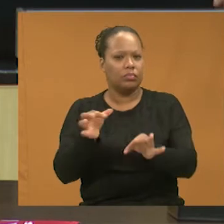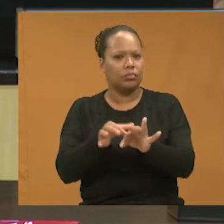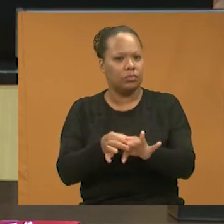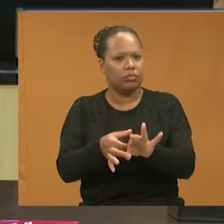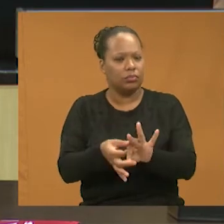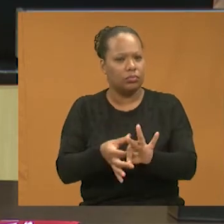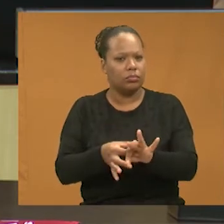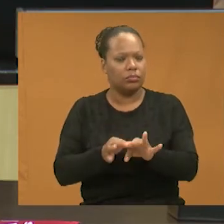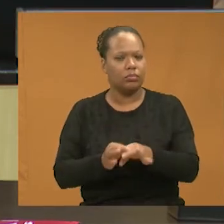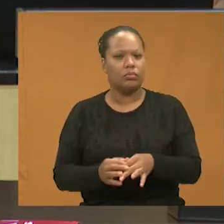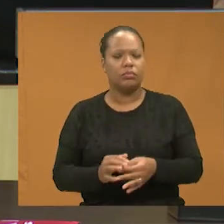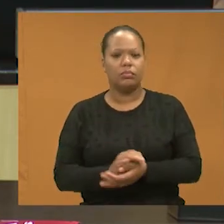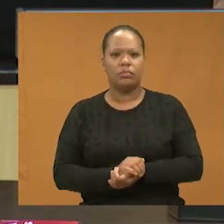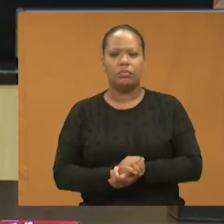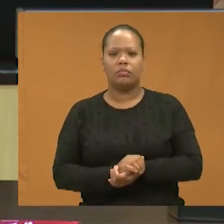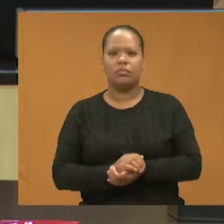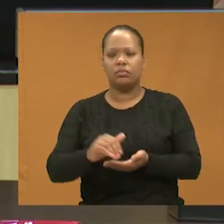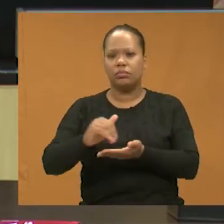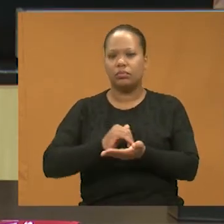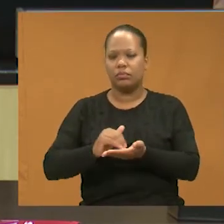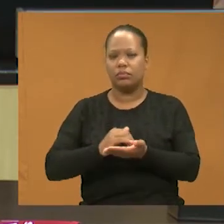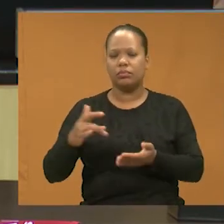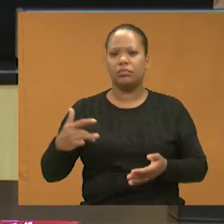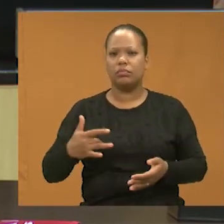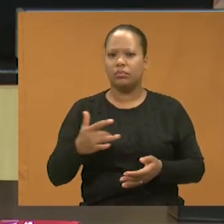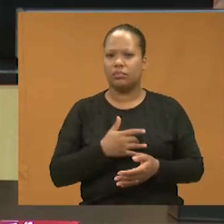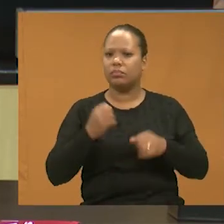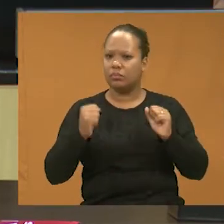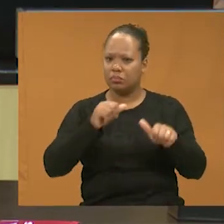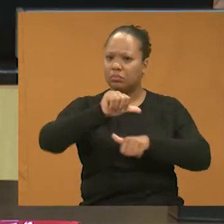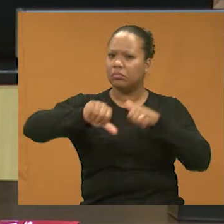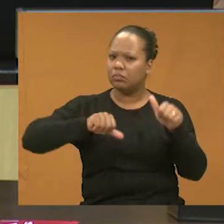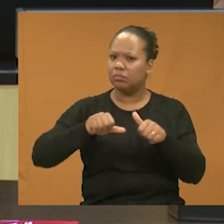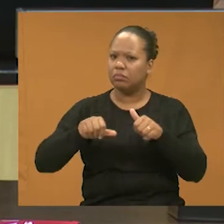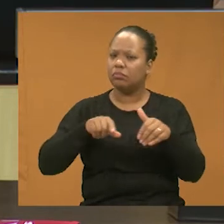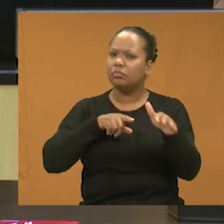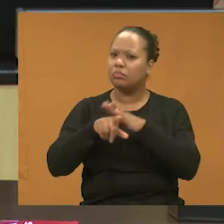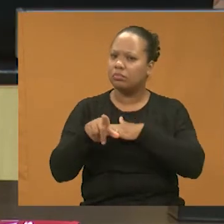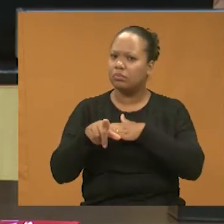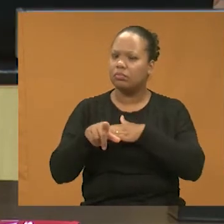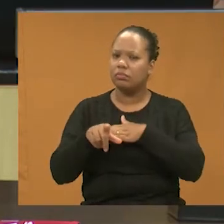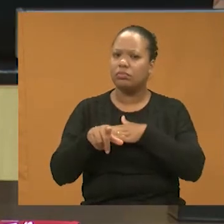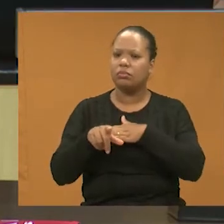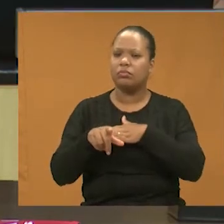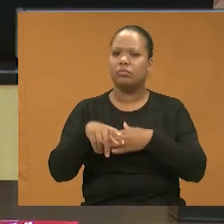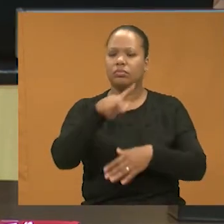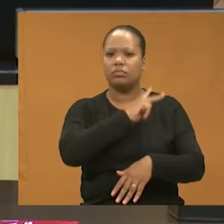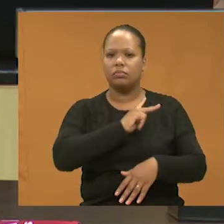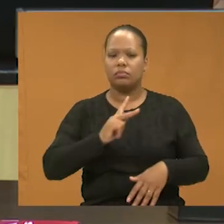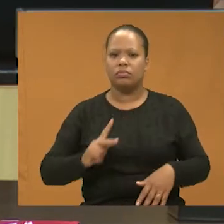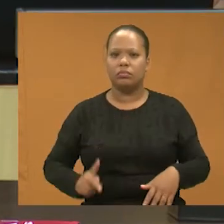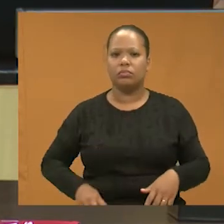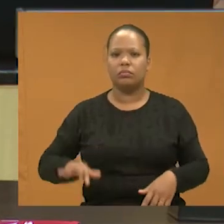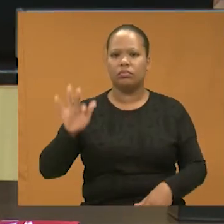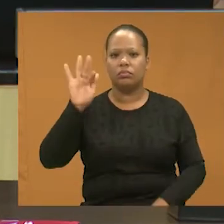Sétimo, existe a possibilidade da Secretaria de Saúde corrigir essa situação? Ao aguardo de manifestações, subscrevemos. Vereador